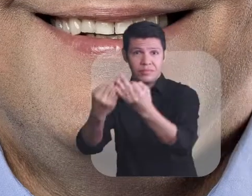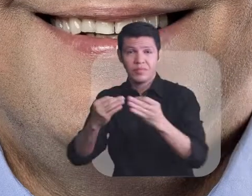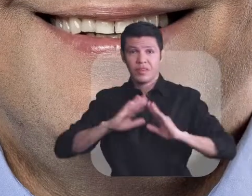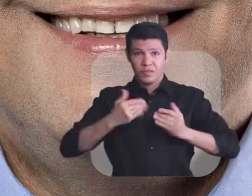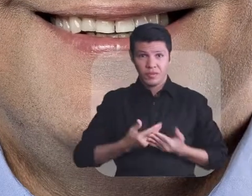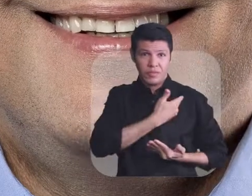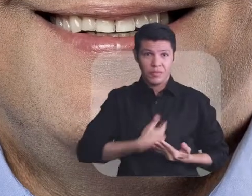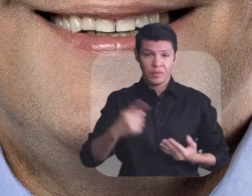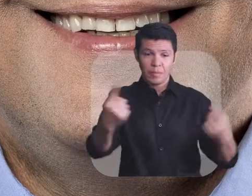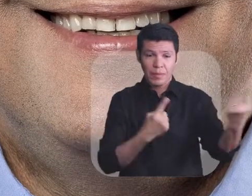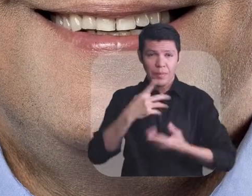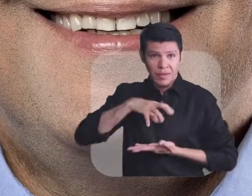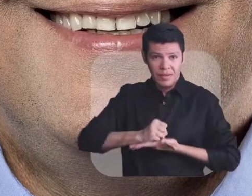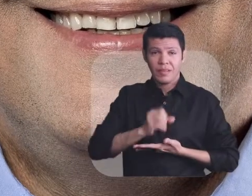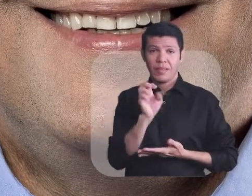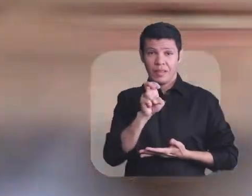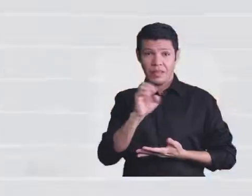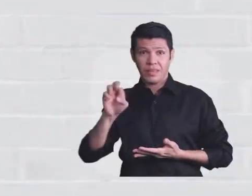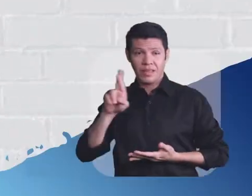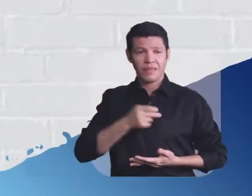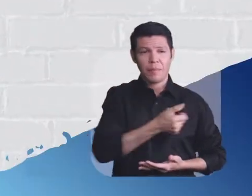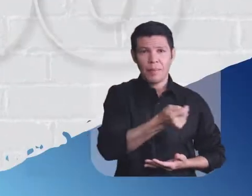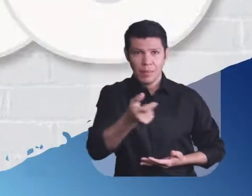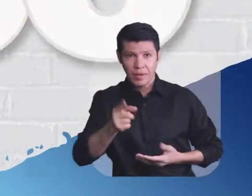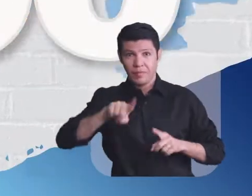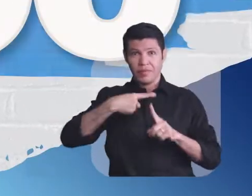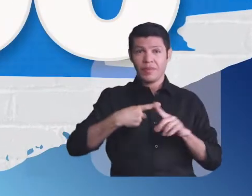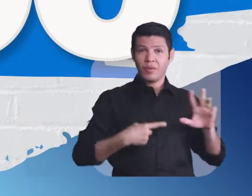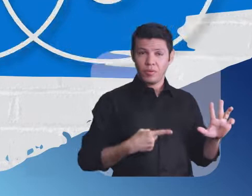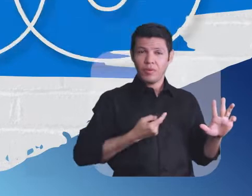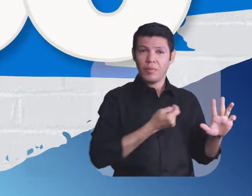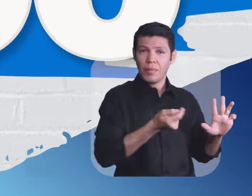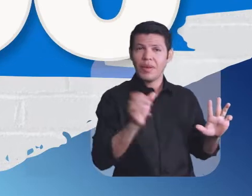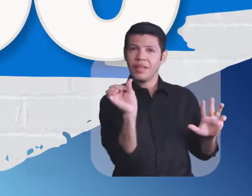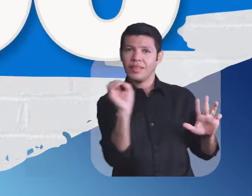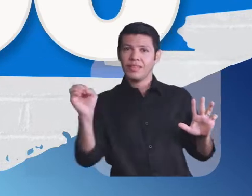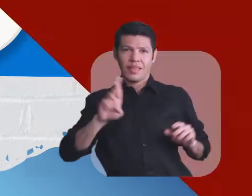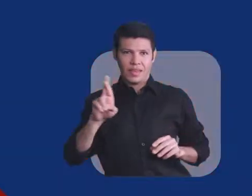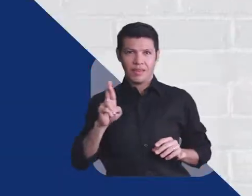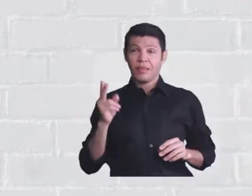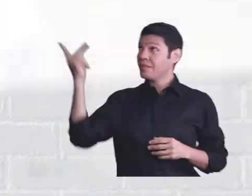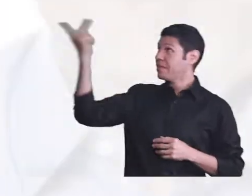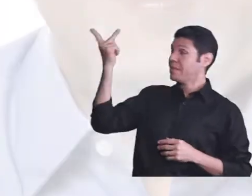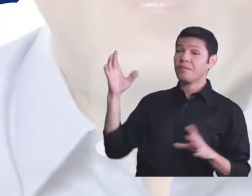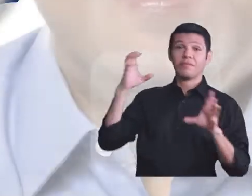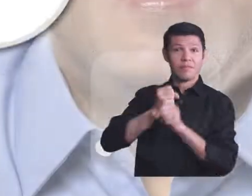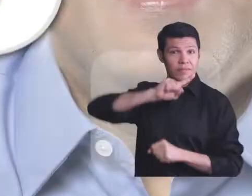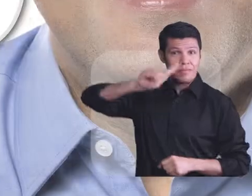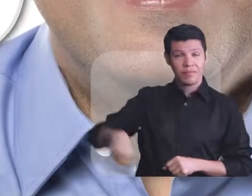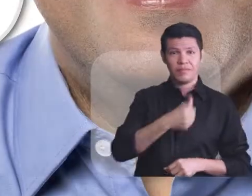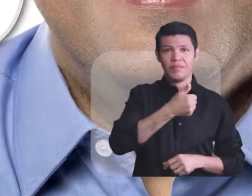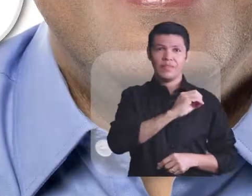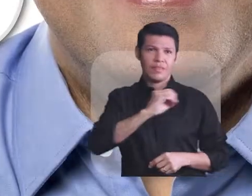de escolas públicas terão bolsas de R$500 e Lula vai manter o auxílio de R$600. Com Eduardo e Lula,